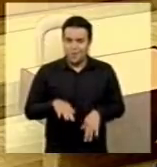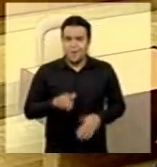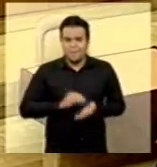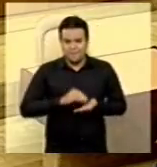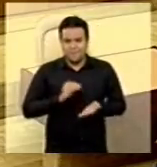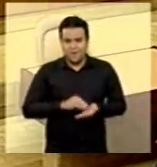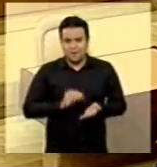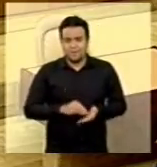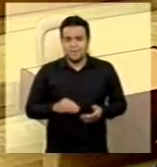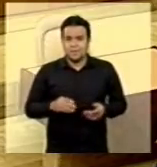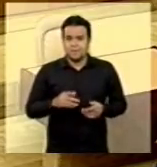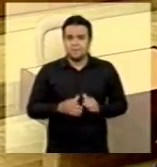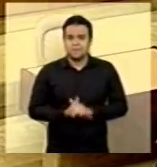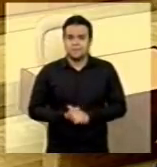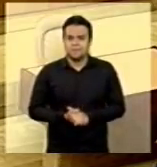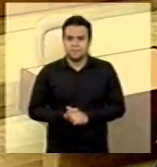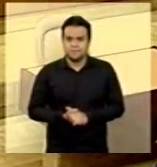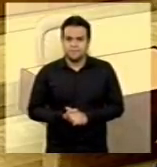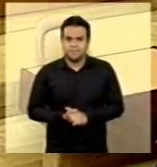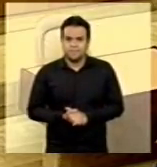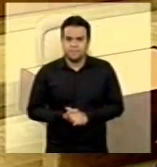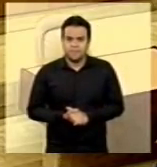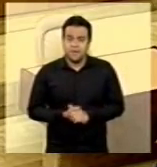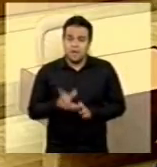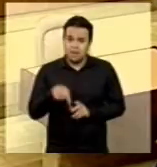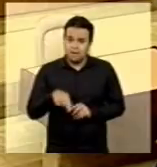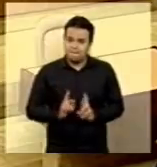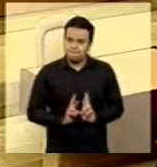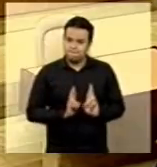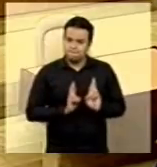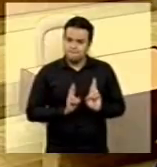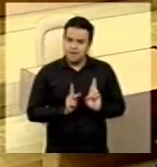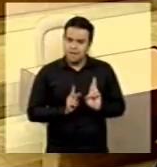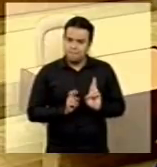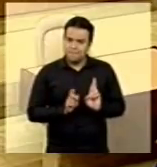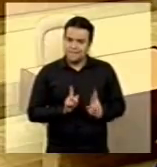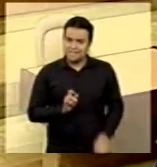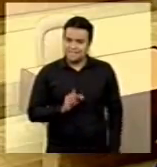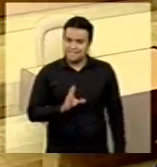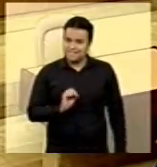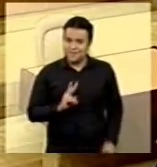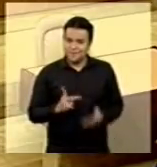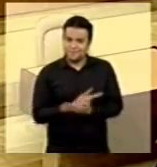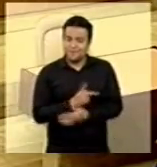Porque são implausíveis. E aí se diz, torce-se para uma prescrição, que vai ocorrer no inquérito,